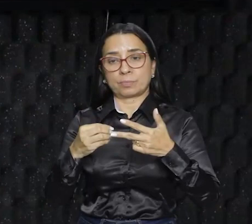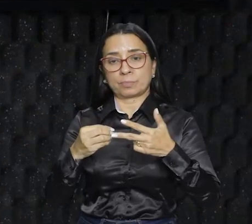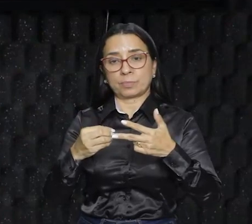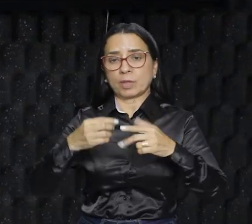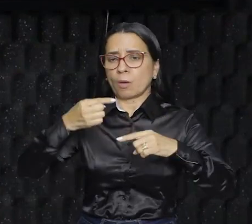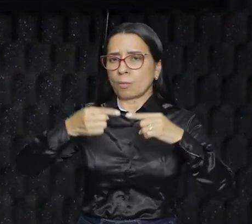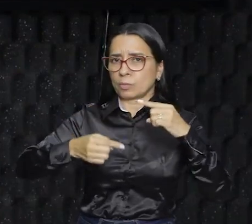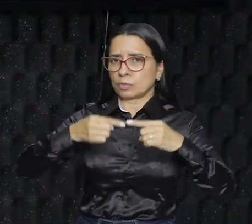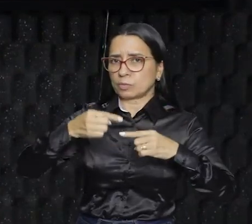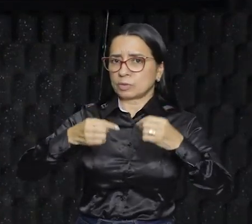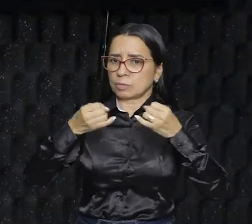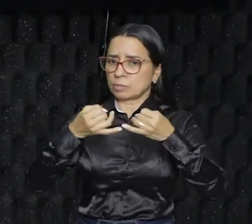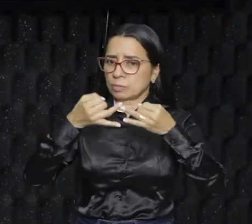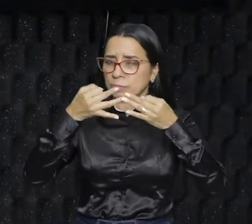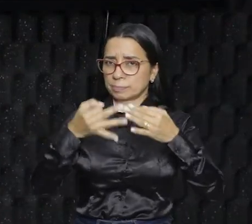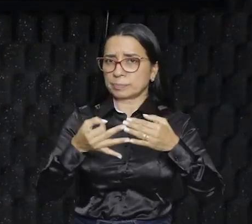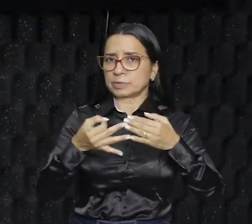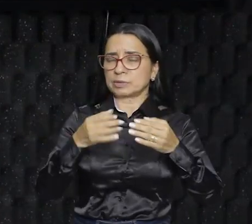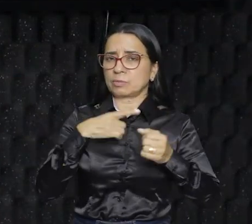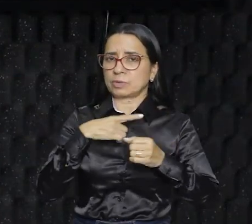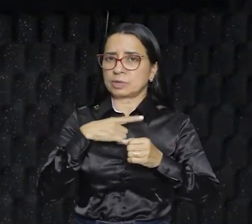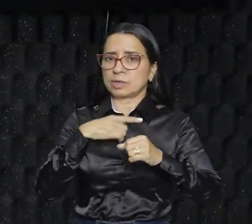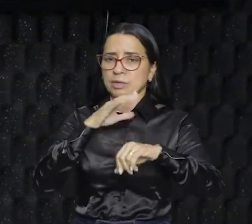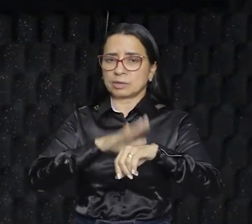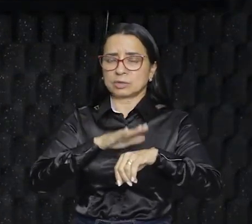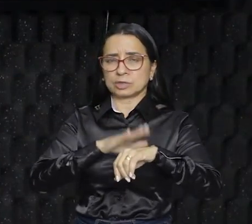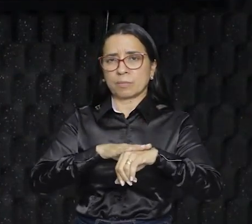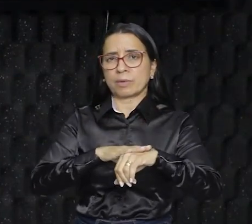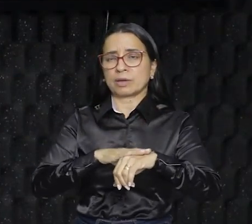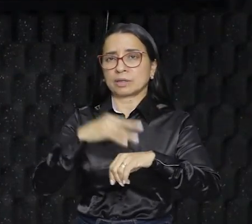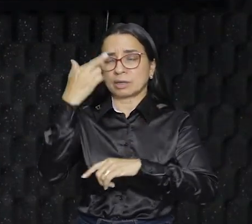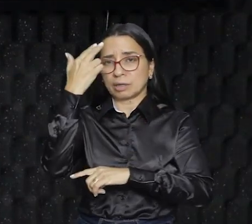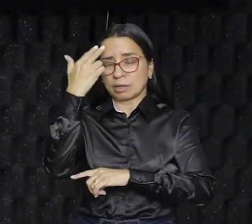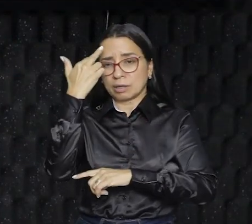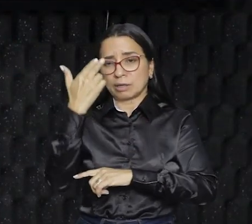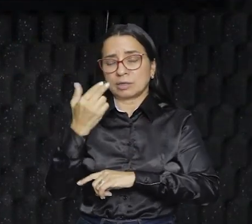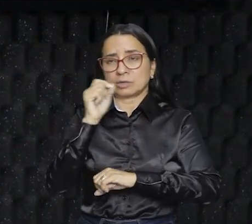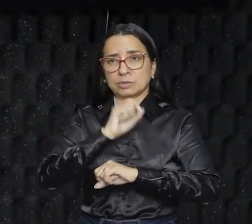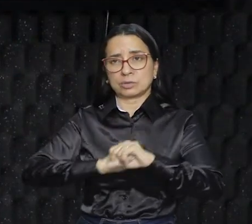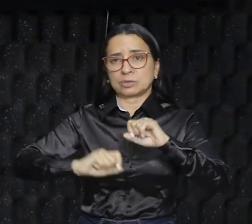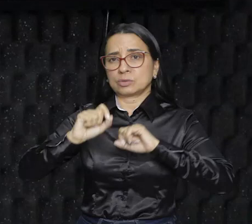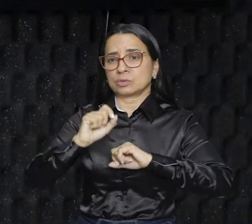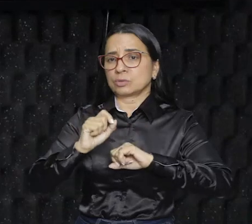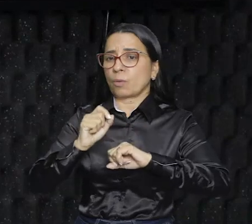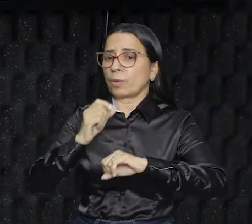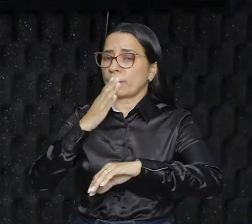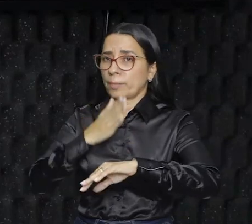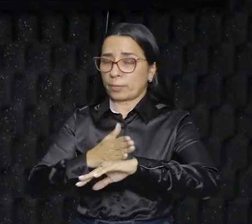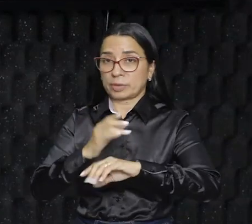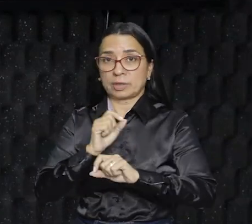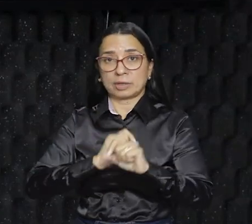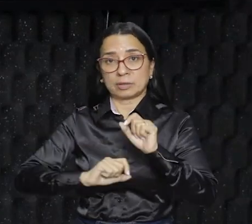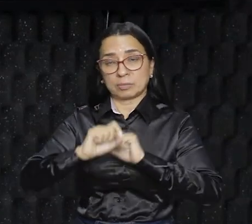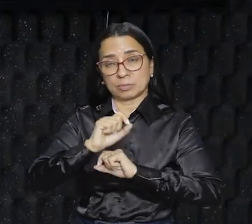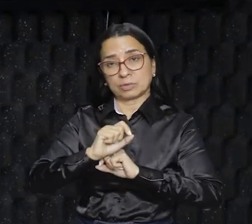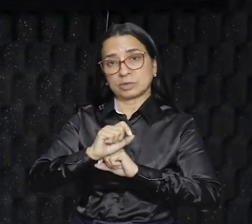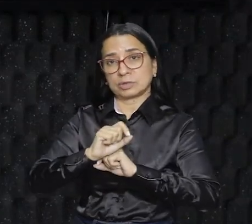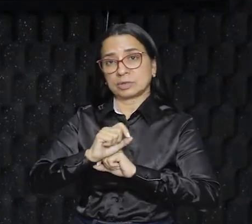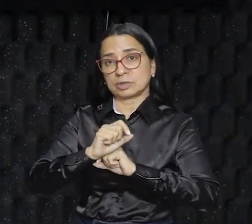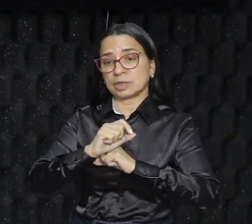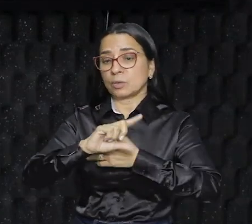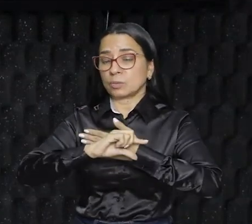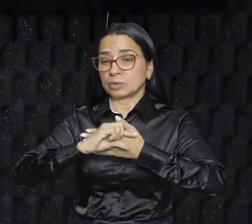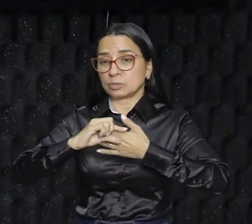discussão que envolve a chamada história moderna, como diriam os positivistas, a